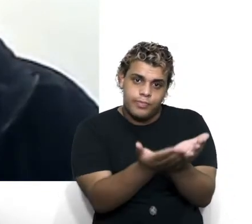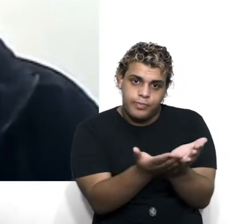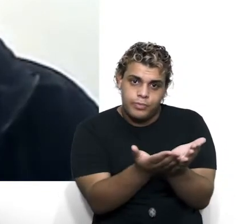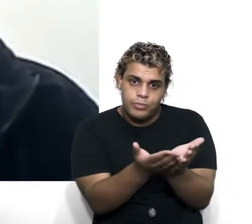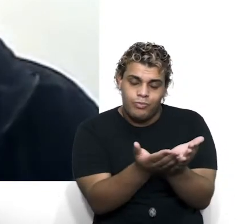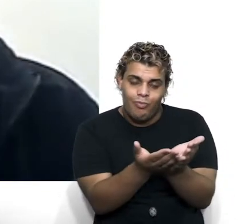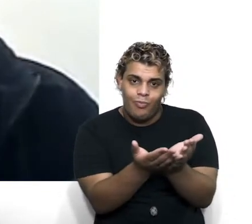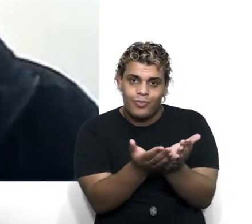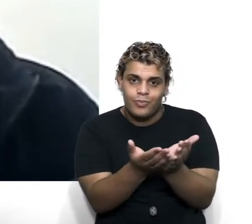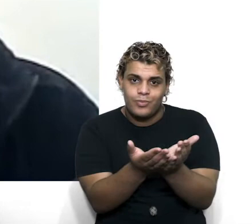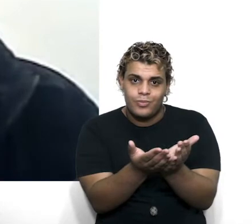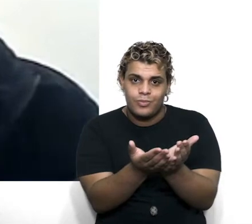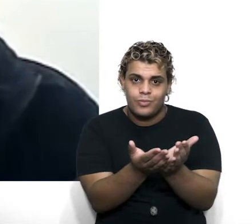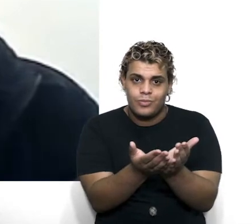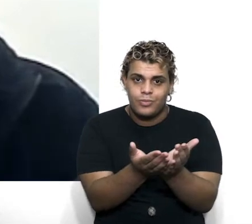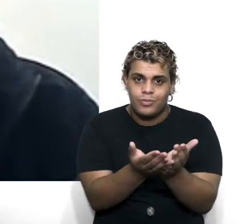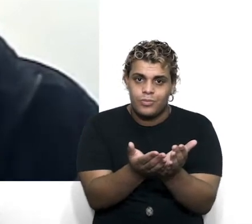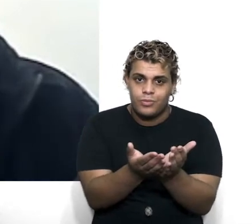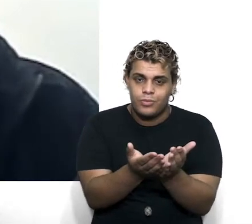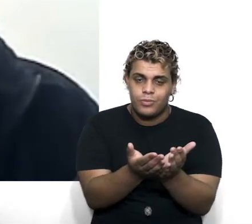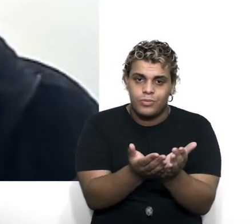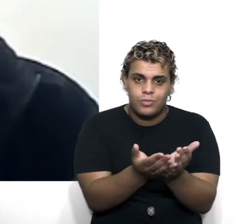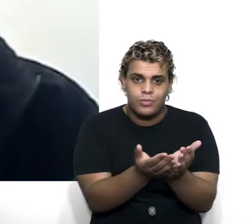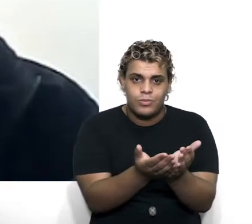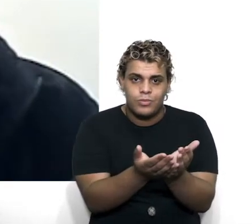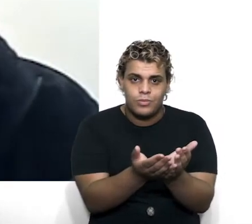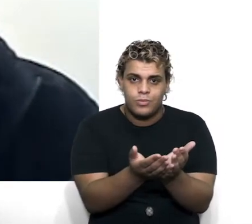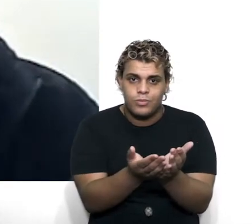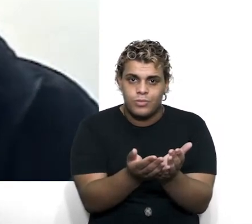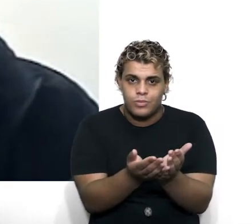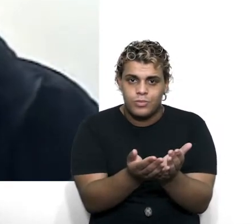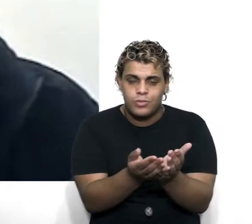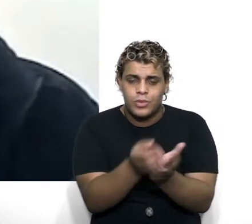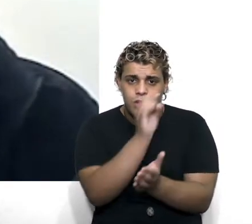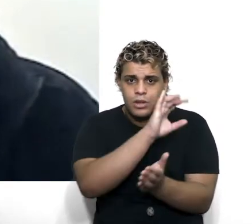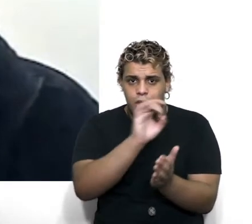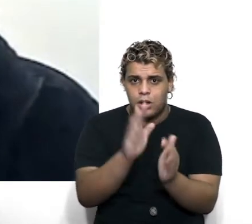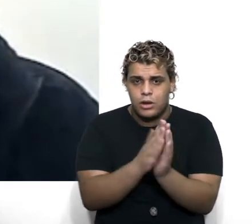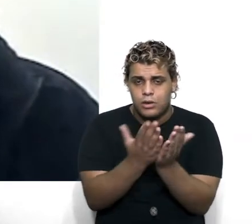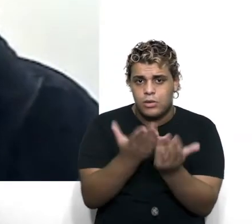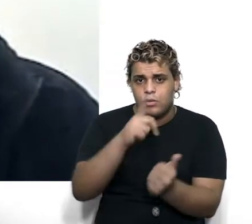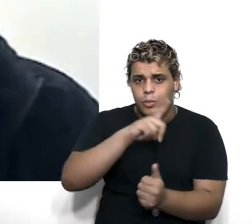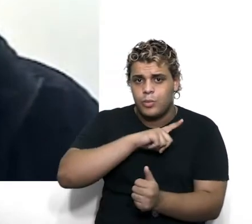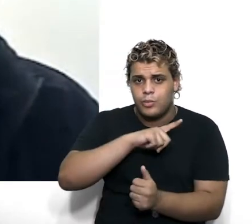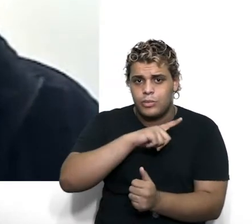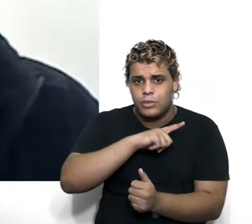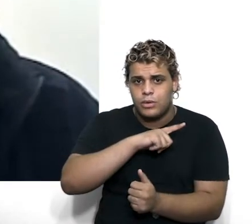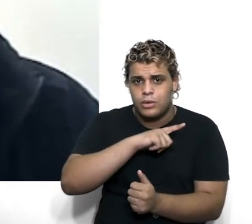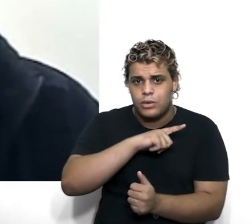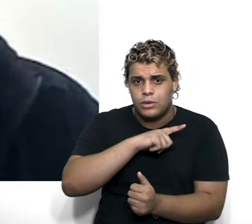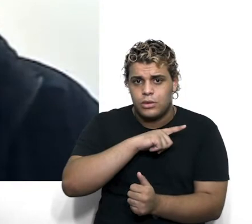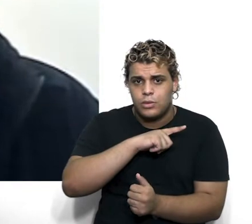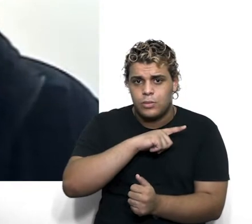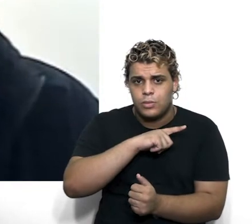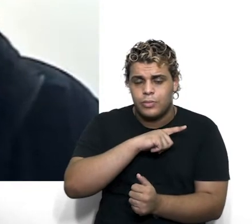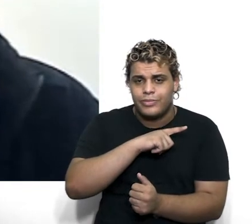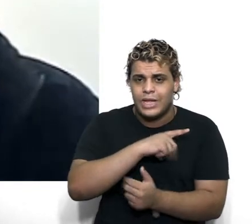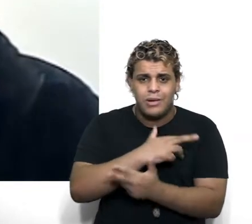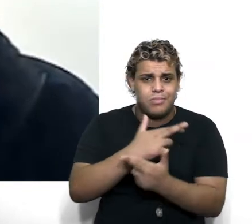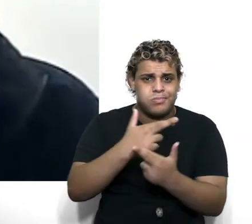Imaginação, é engraçado que cada livro tem assim, como os meus livros são muito diferentes, acho eu, entre